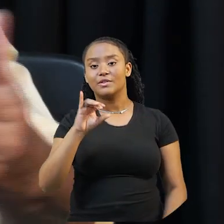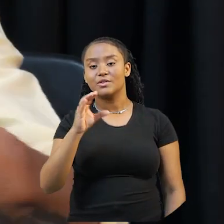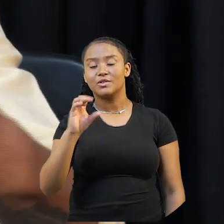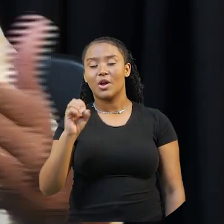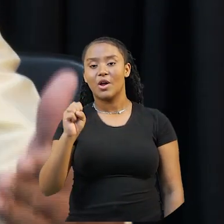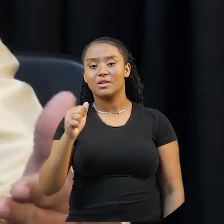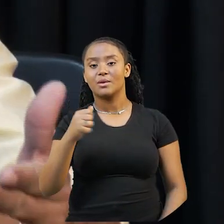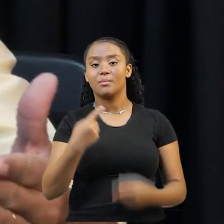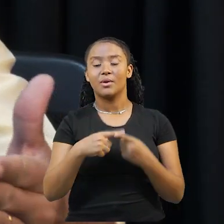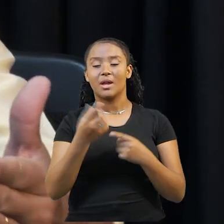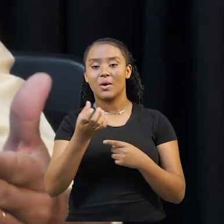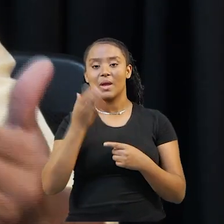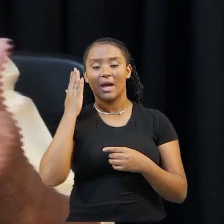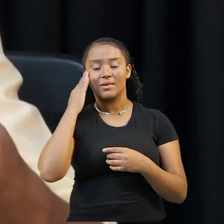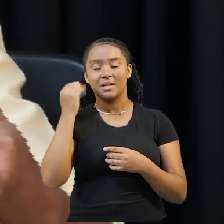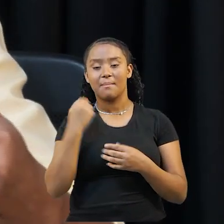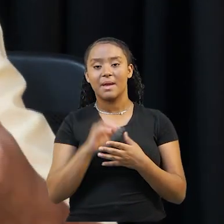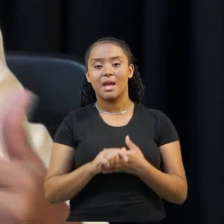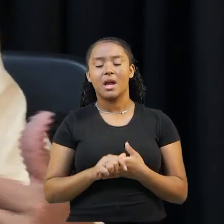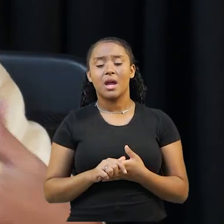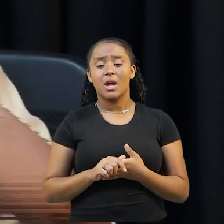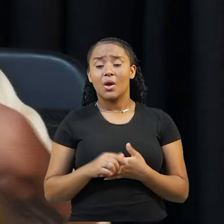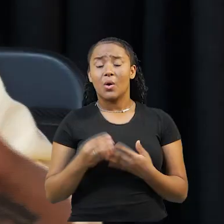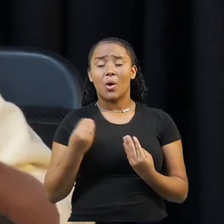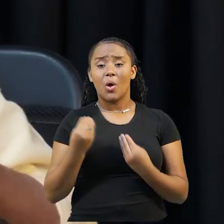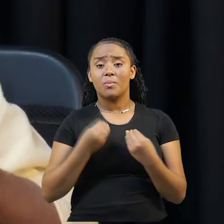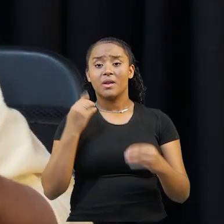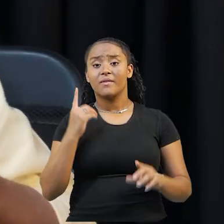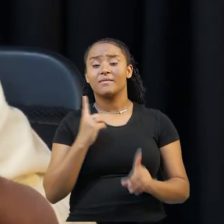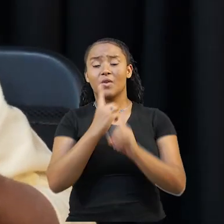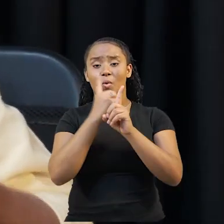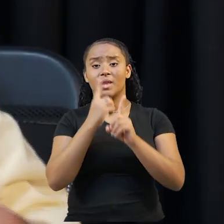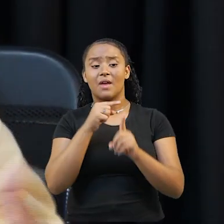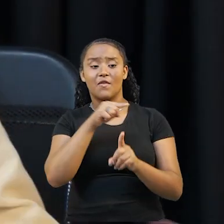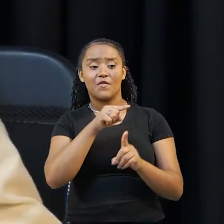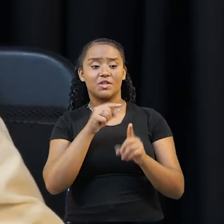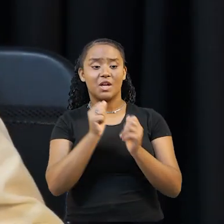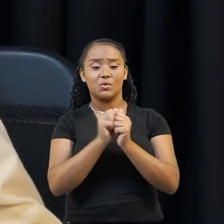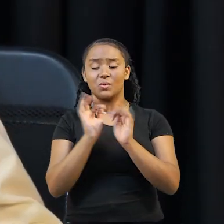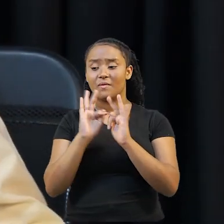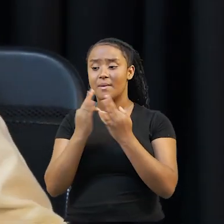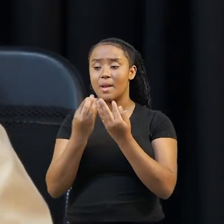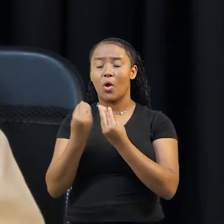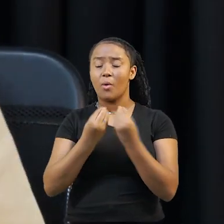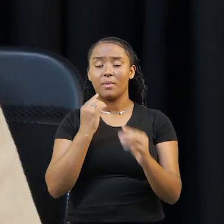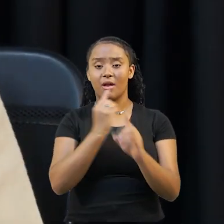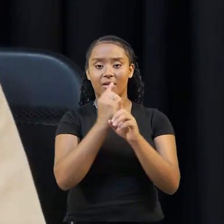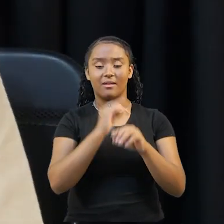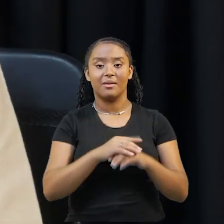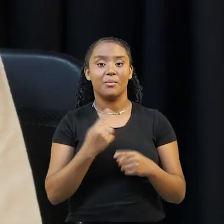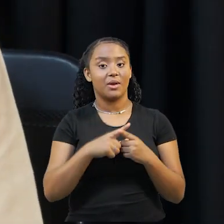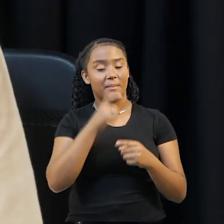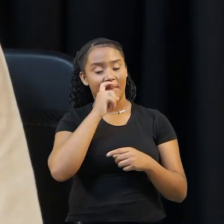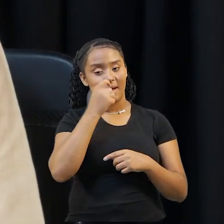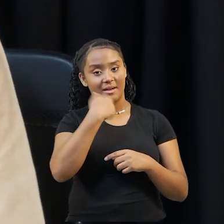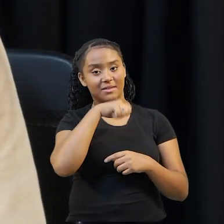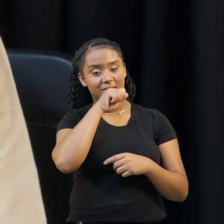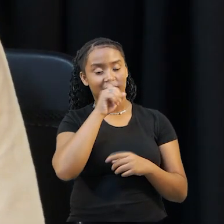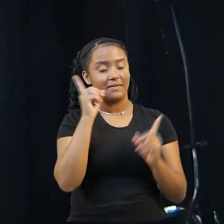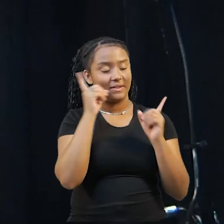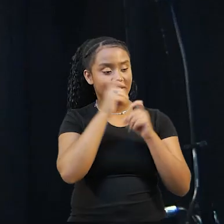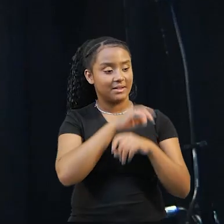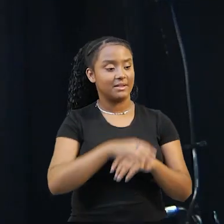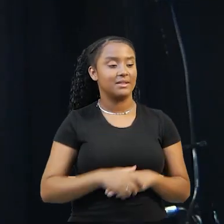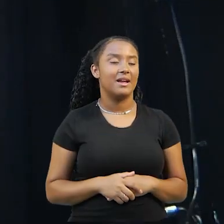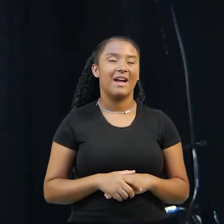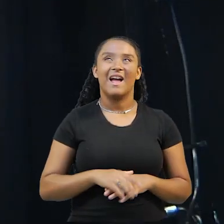frequência que vocês se viam. Porque isso para um pai e para uma mãe é complicado, né, Lili? É muito difícil. Dá uns